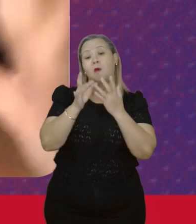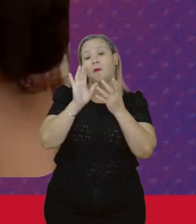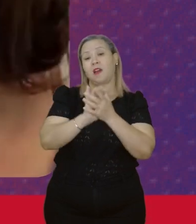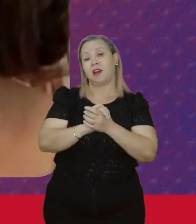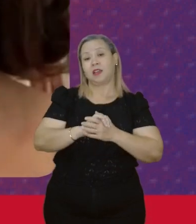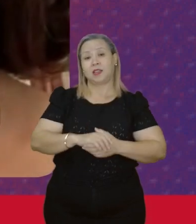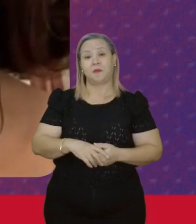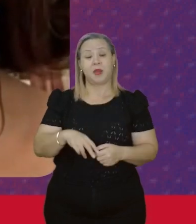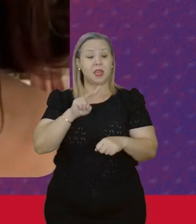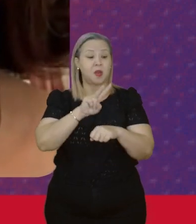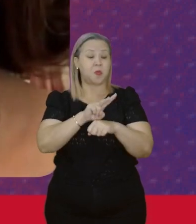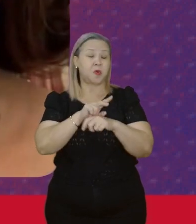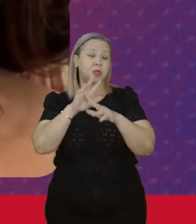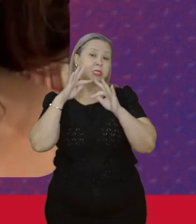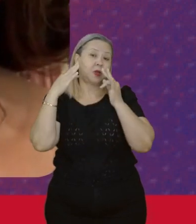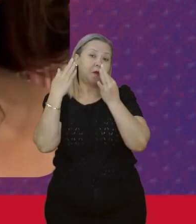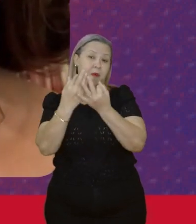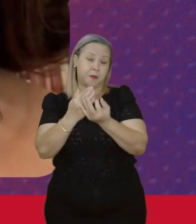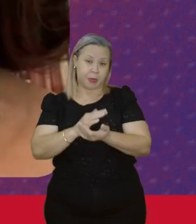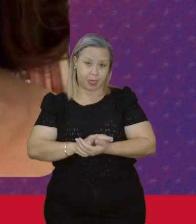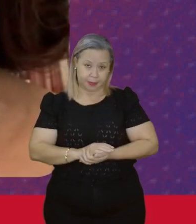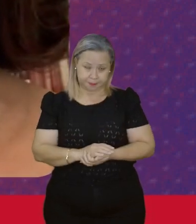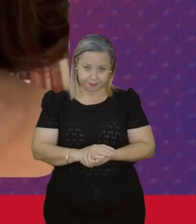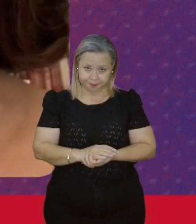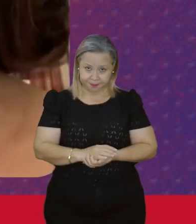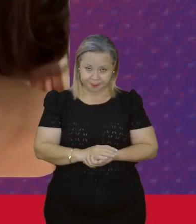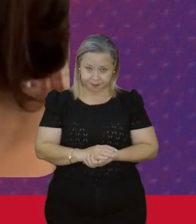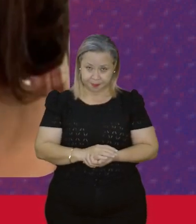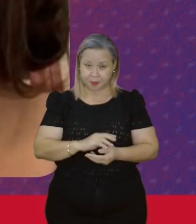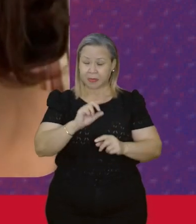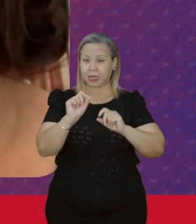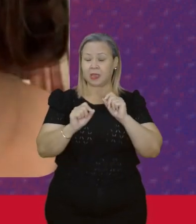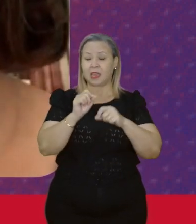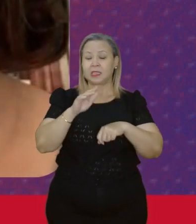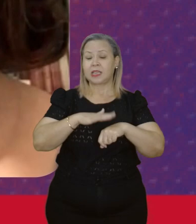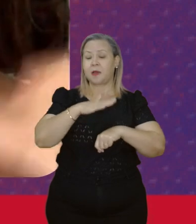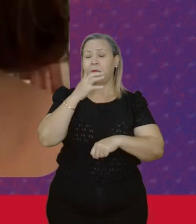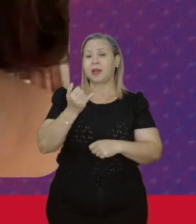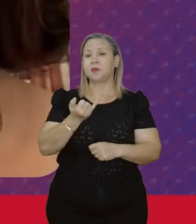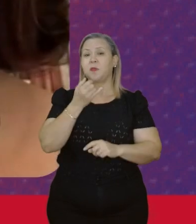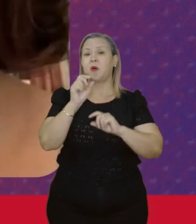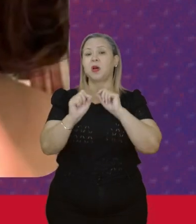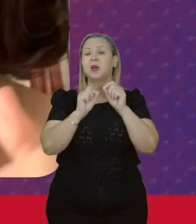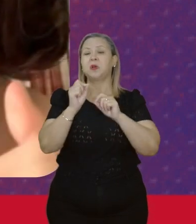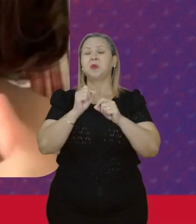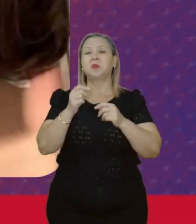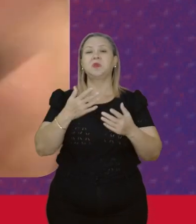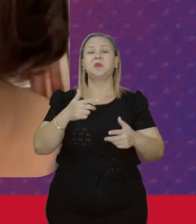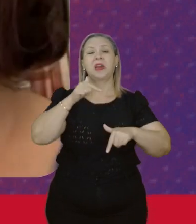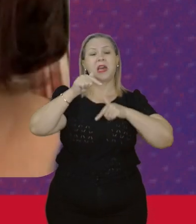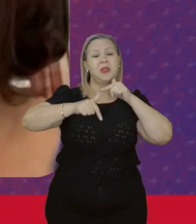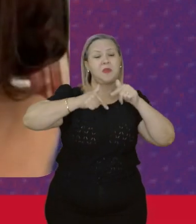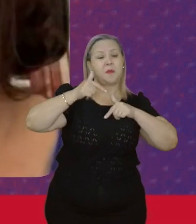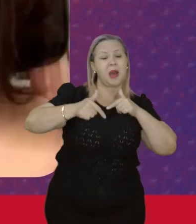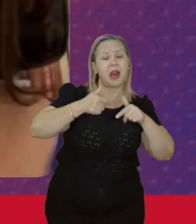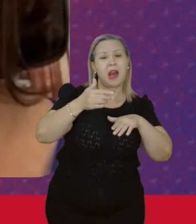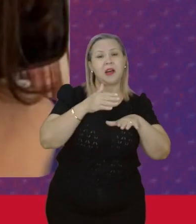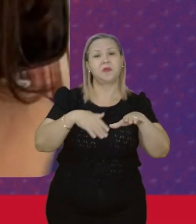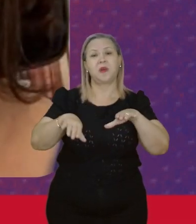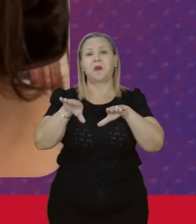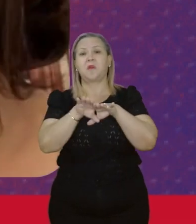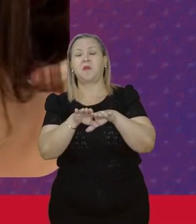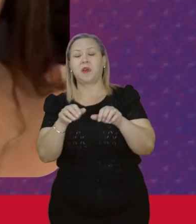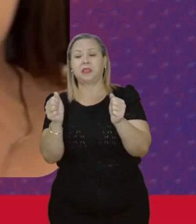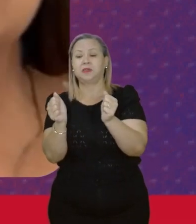a proteção da família, e que isso é mais importante do que a carreira e do que a igualdade com os